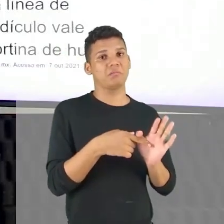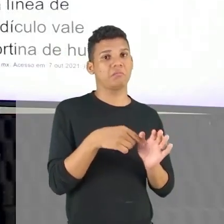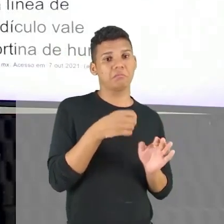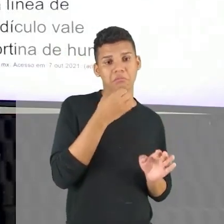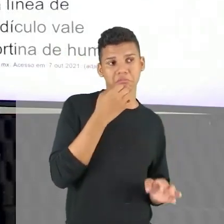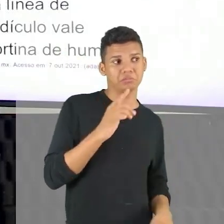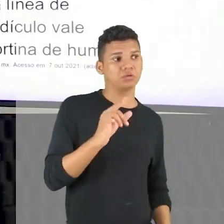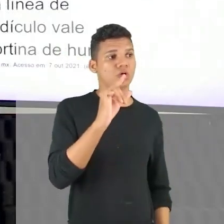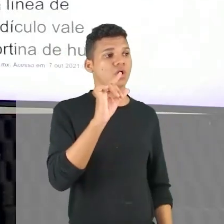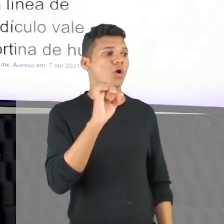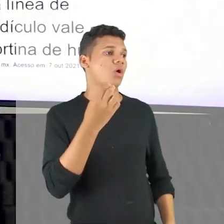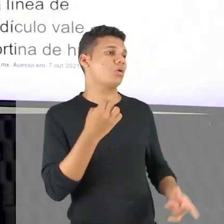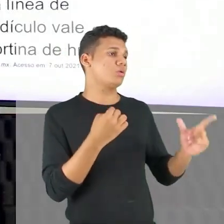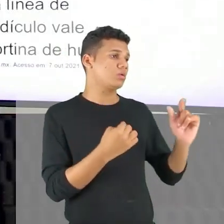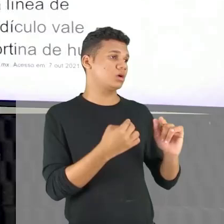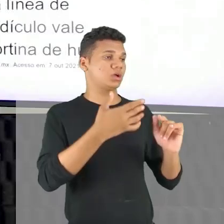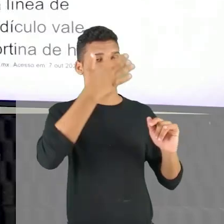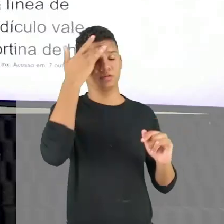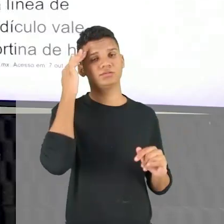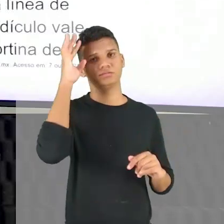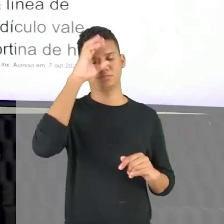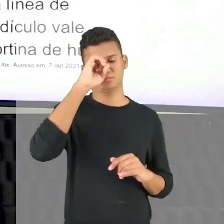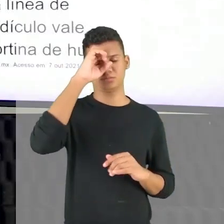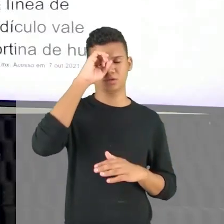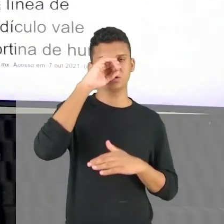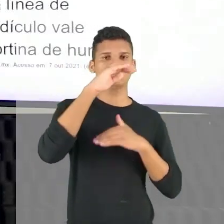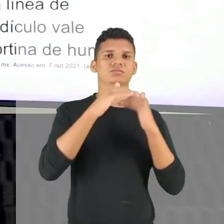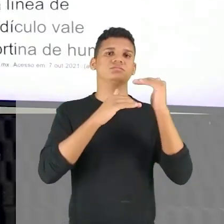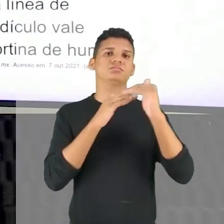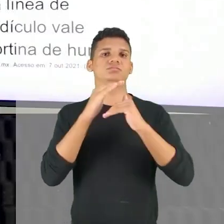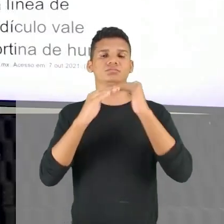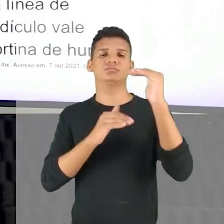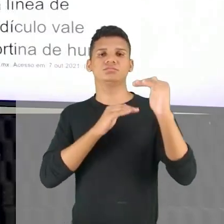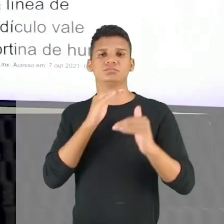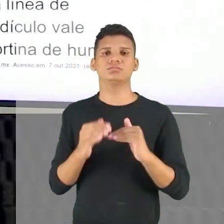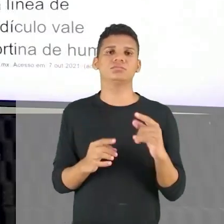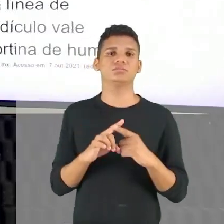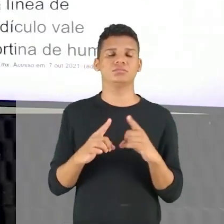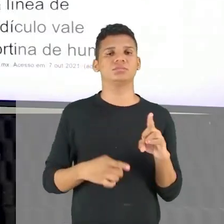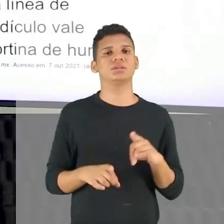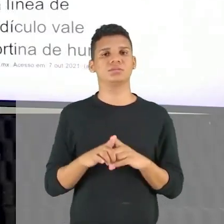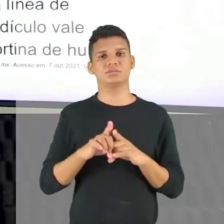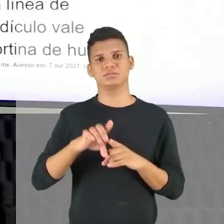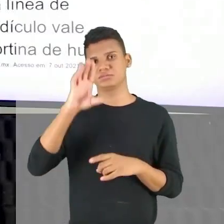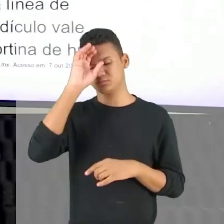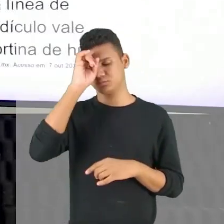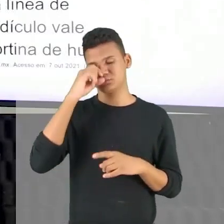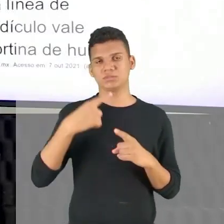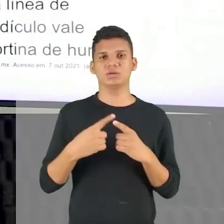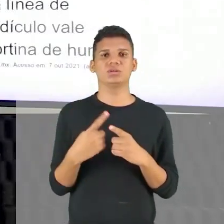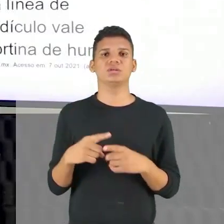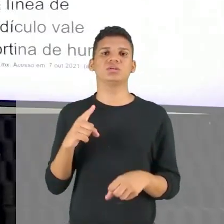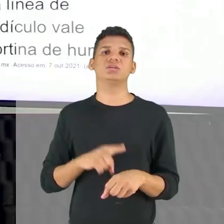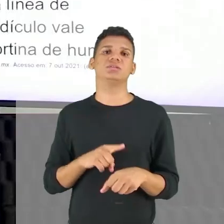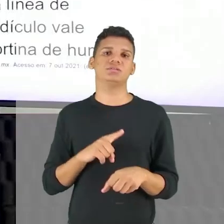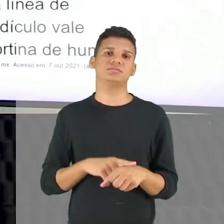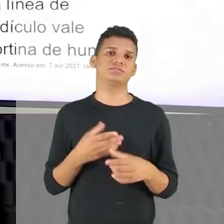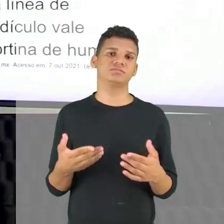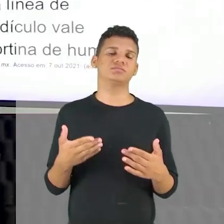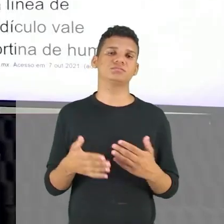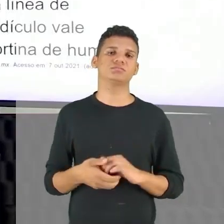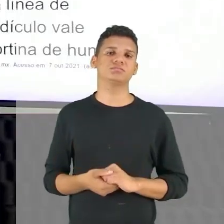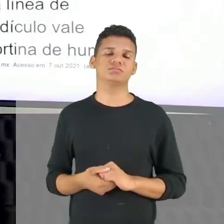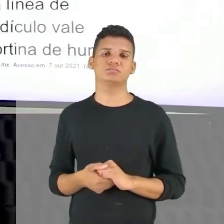que alguns amadureceram, processaram e expulsaram, né? Passaram por isso, por esse período. Para